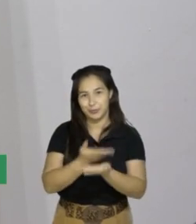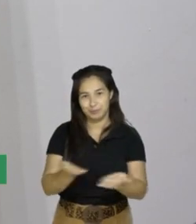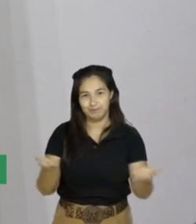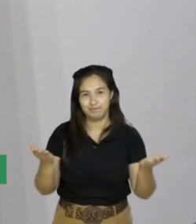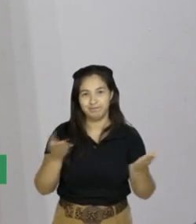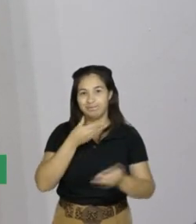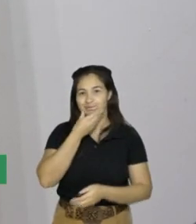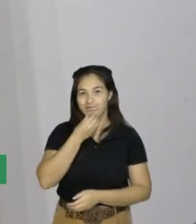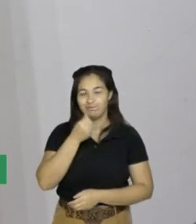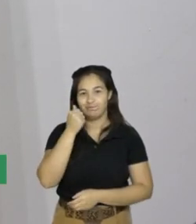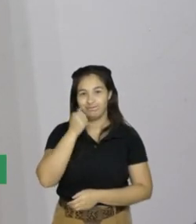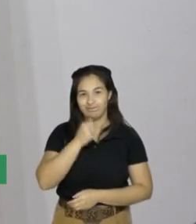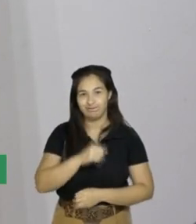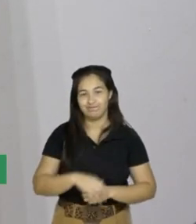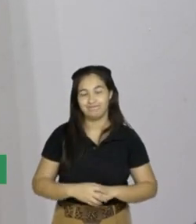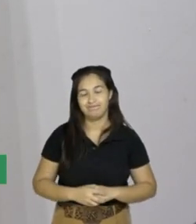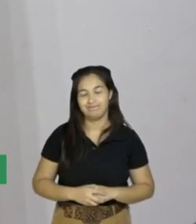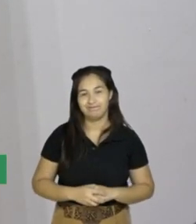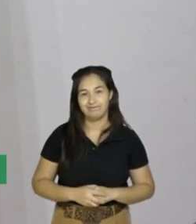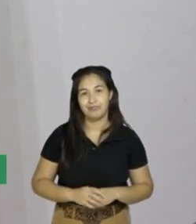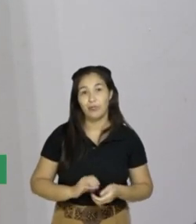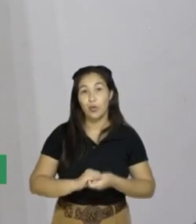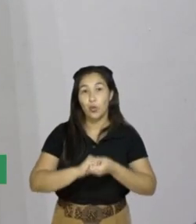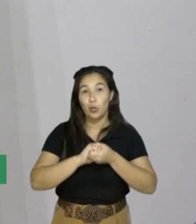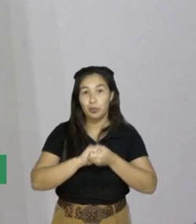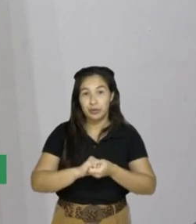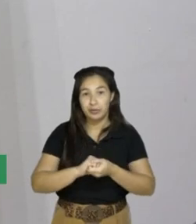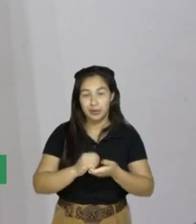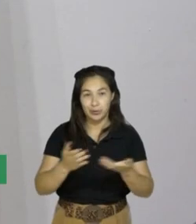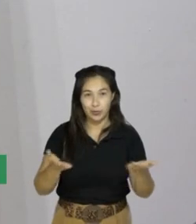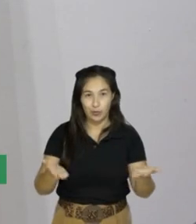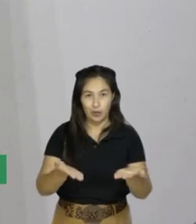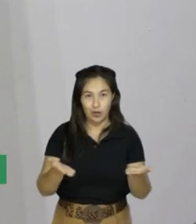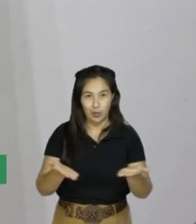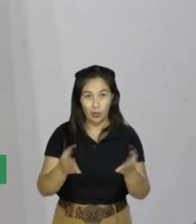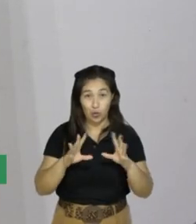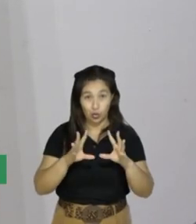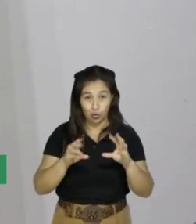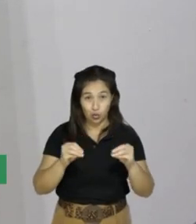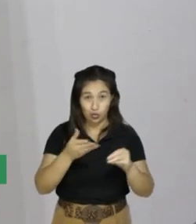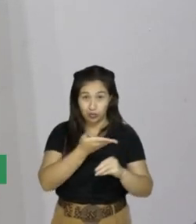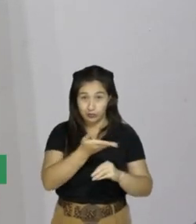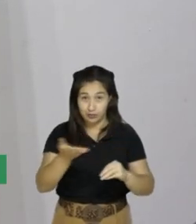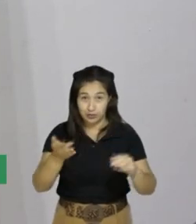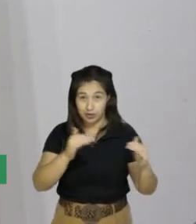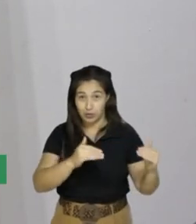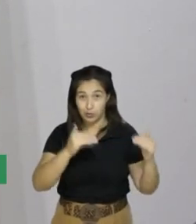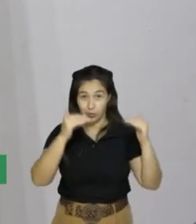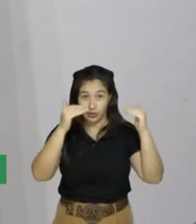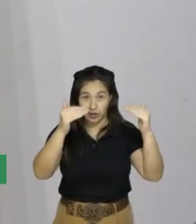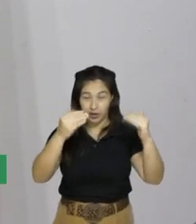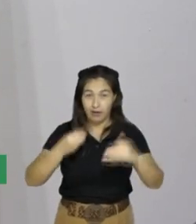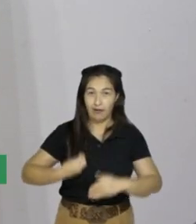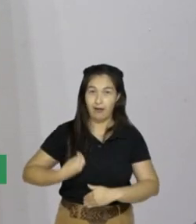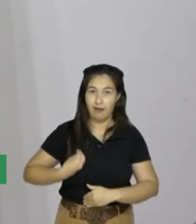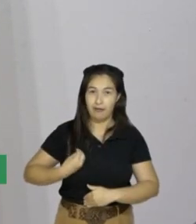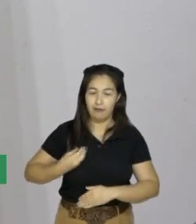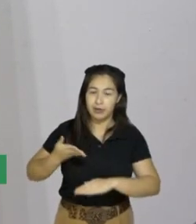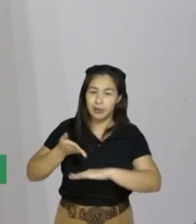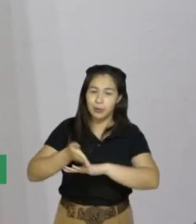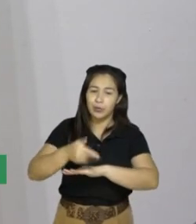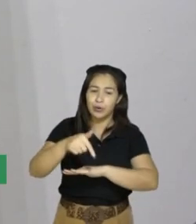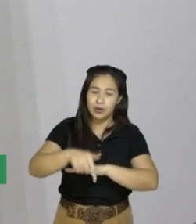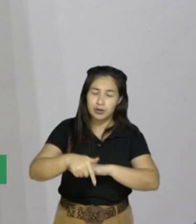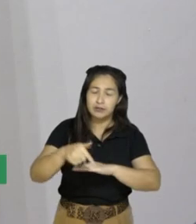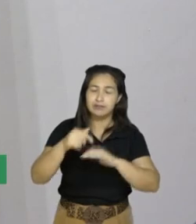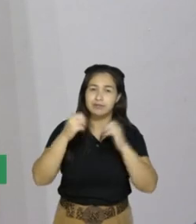cumprimento neste momento todas as autoridades aqui presente a pessoa